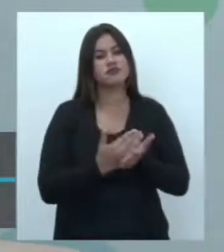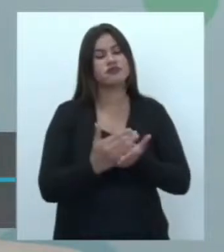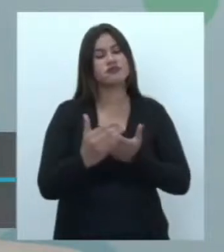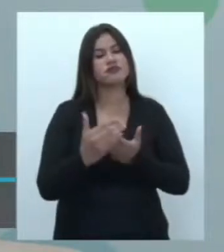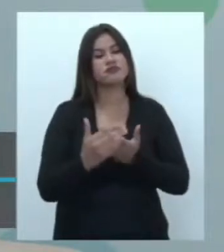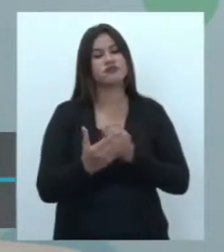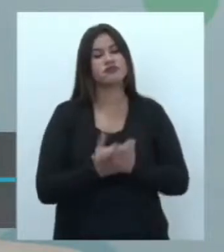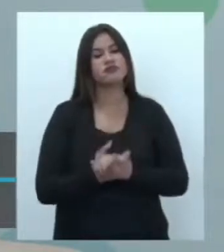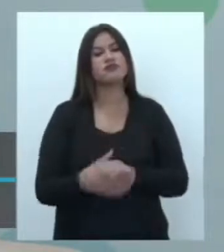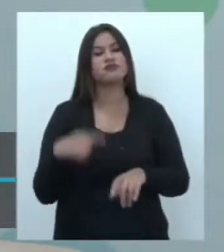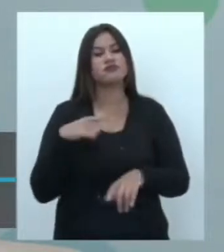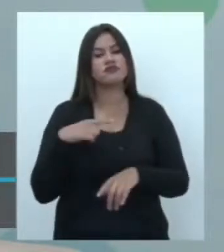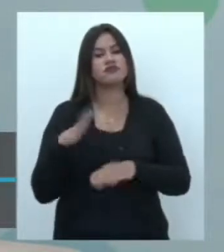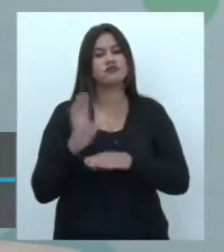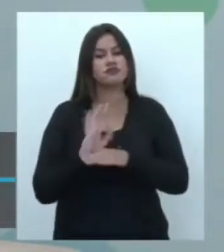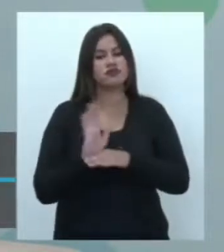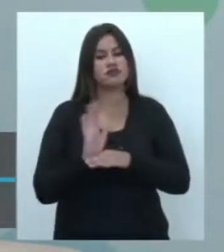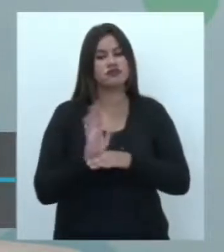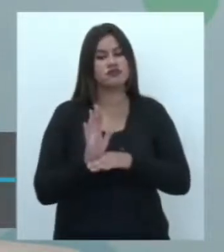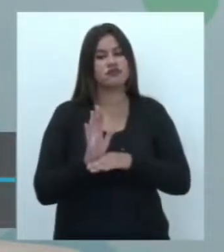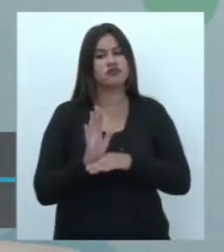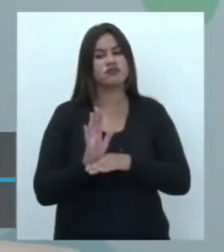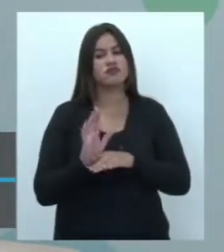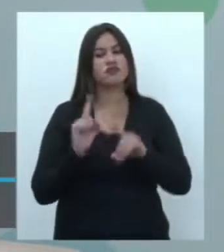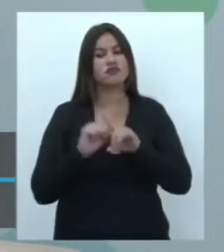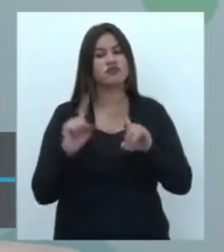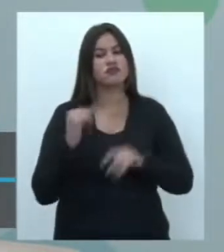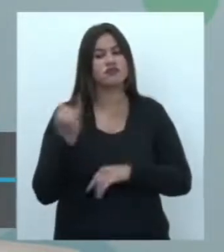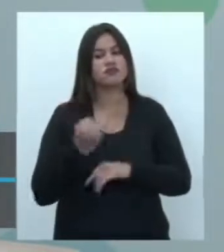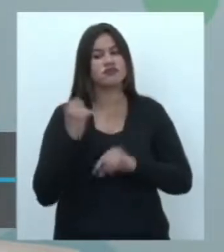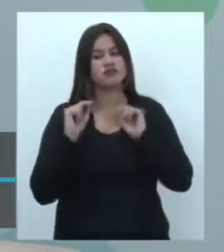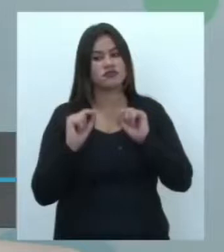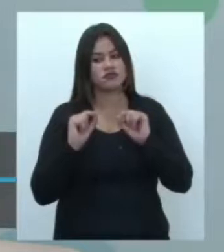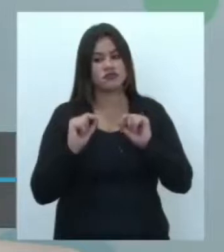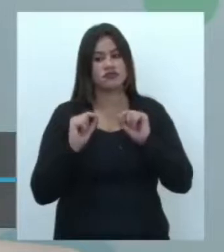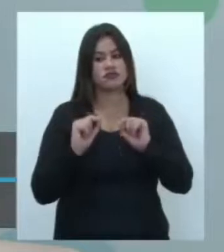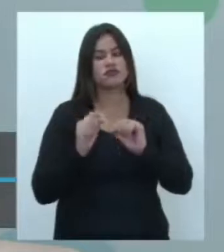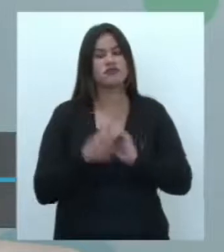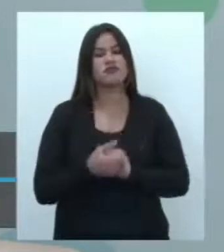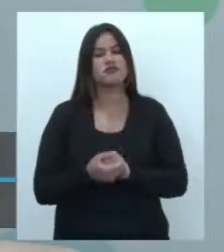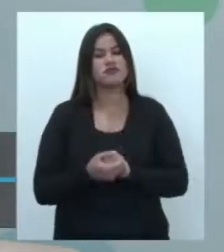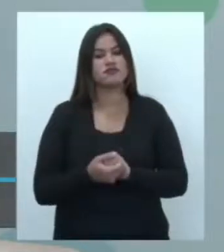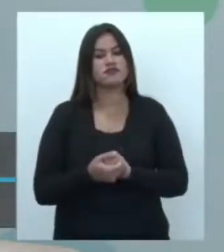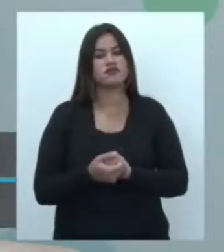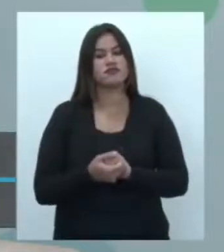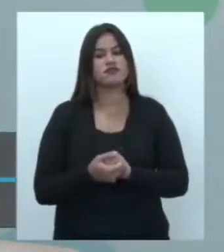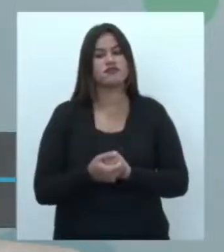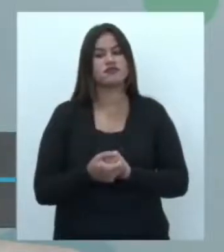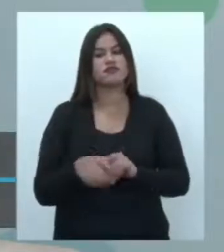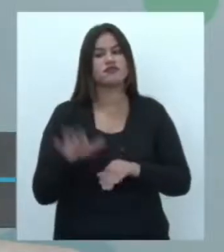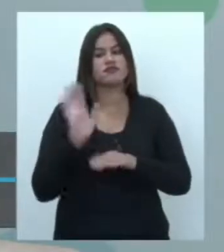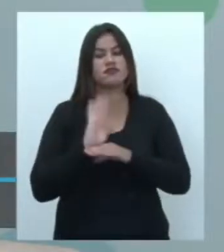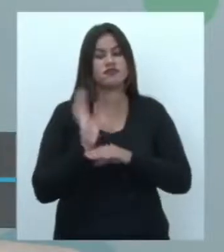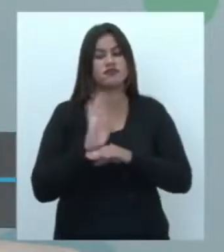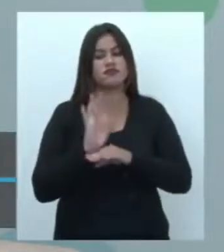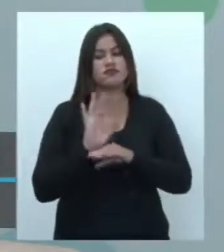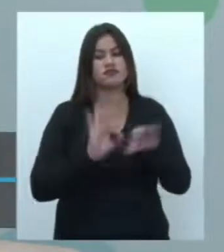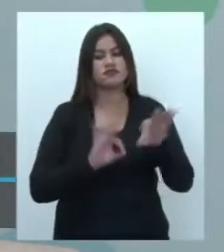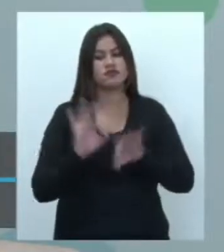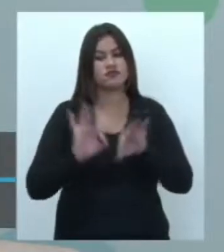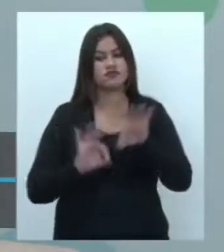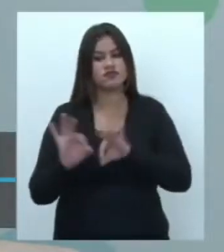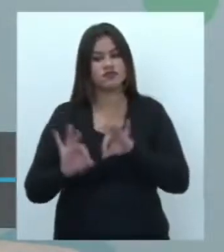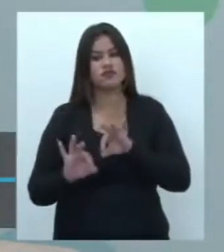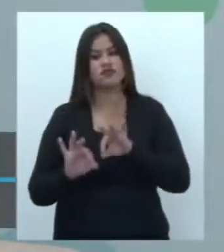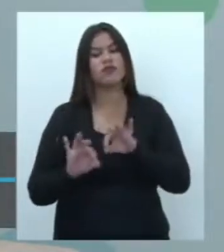iniciar com um vídeo. Mas o que é importante da gente parar e pensar aqui antes do vídeo? O vídeo ele foi elaborado brilhantemente